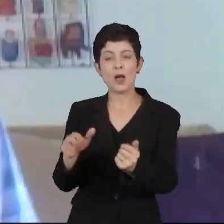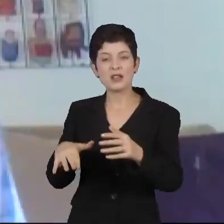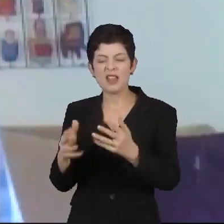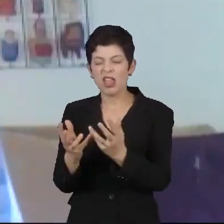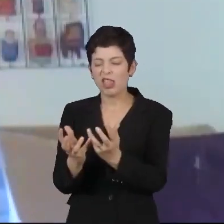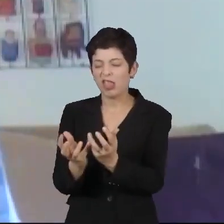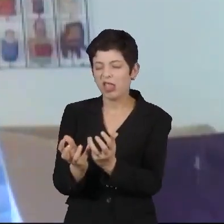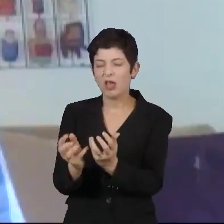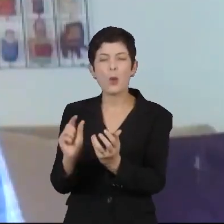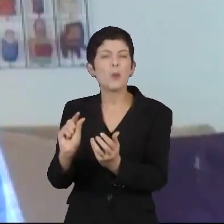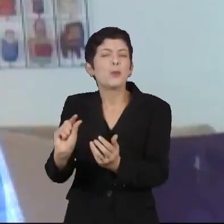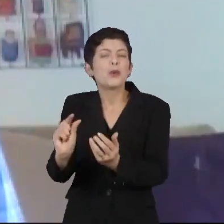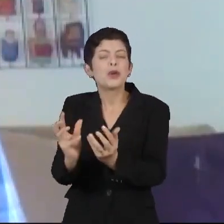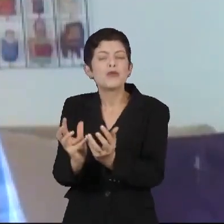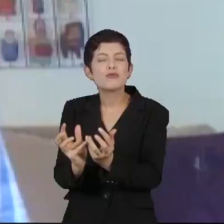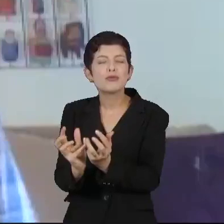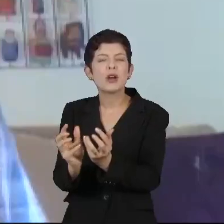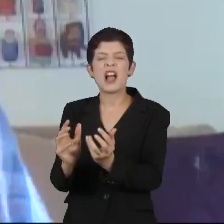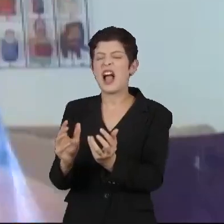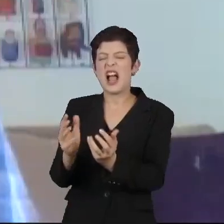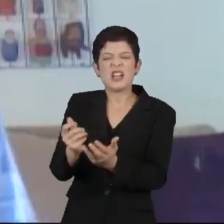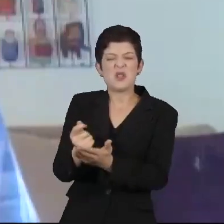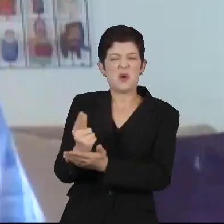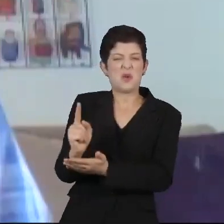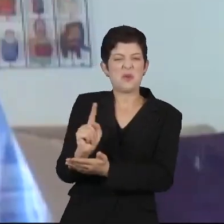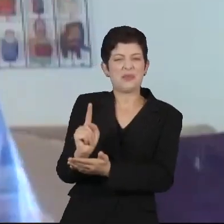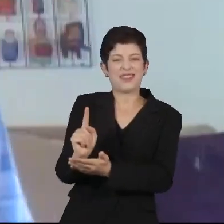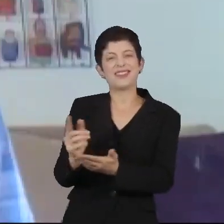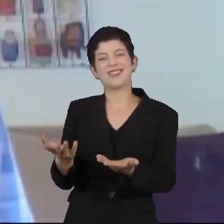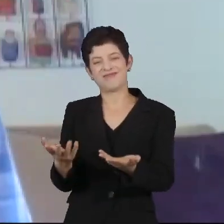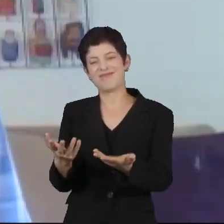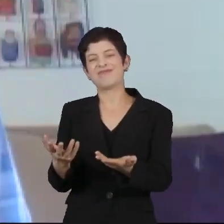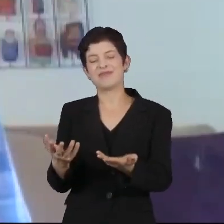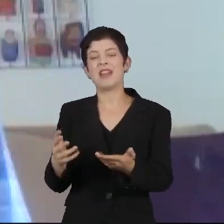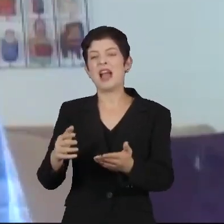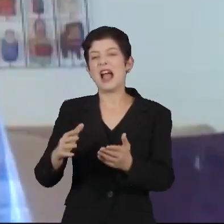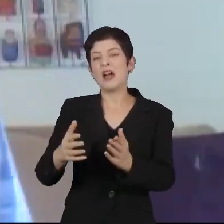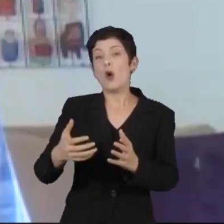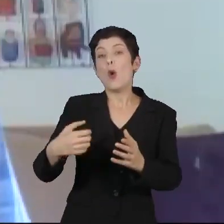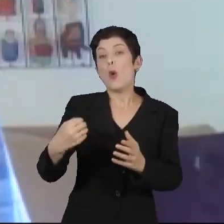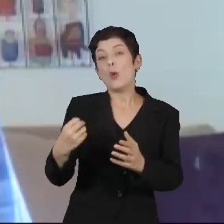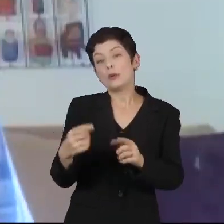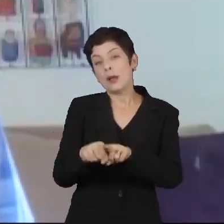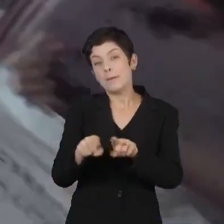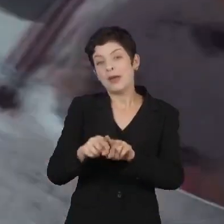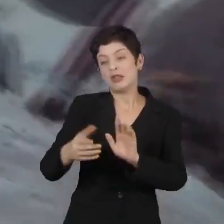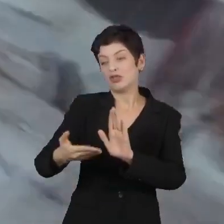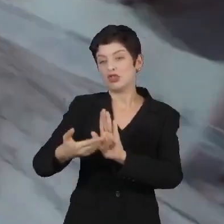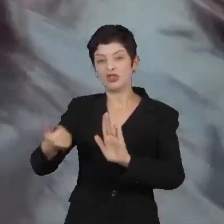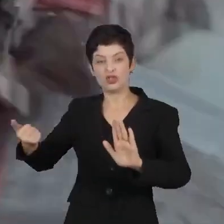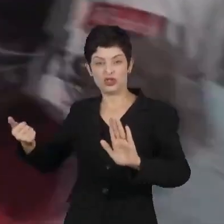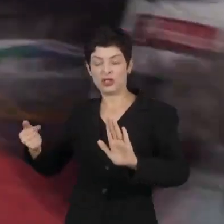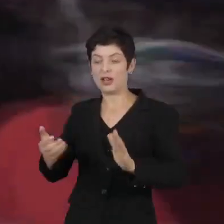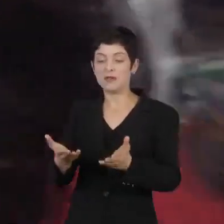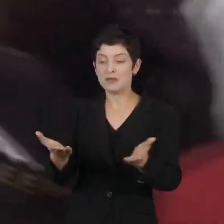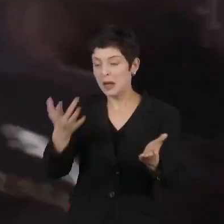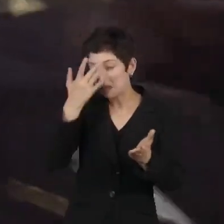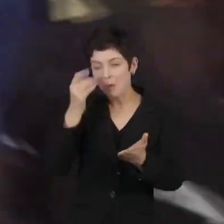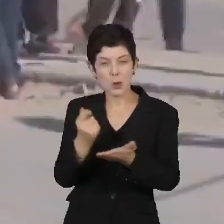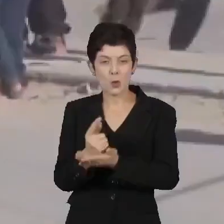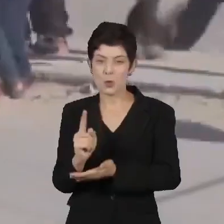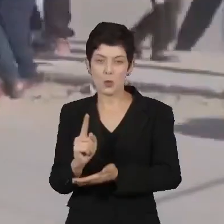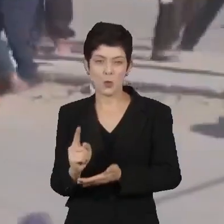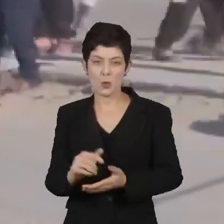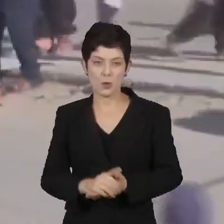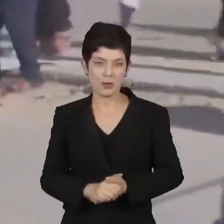começa a ficar um pouco mais passada, essa fruta é retirada da exposição e é descartada. Do outro lado dessa